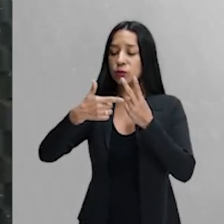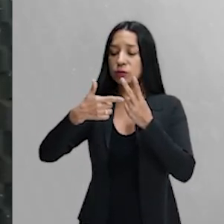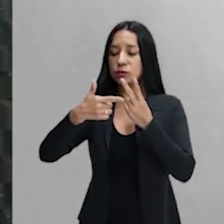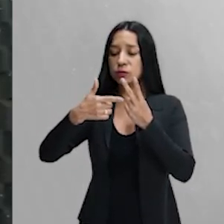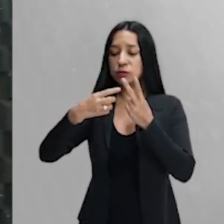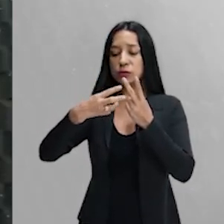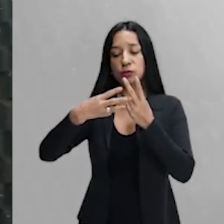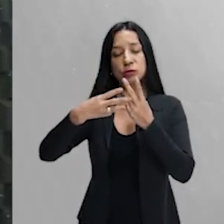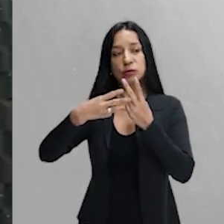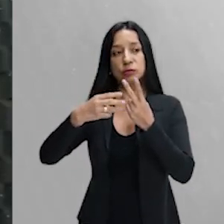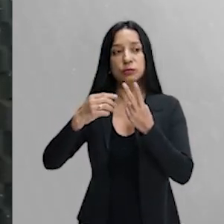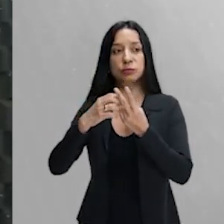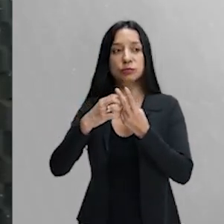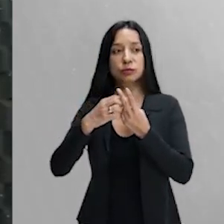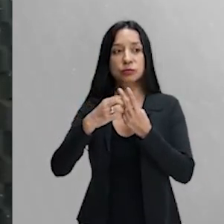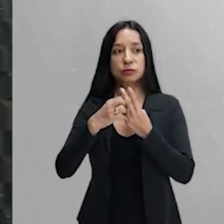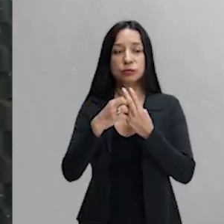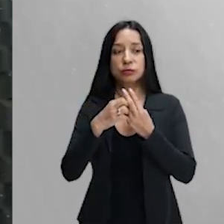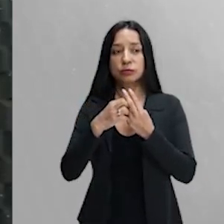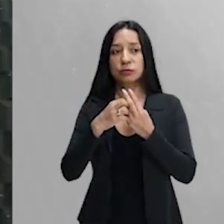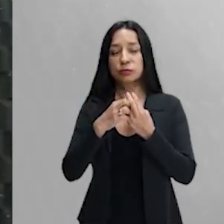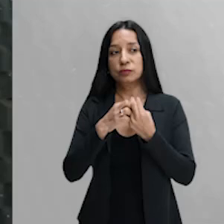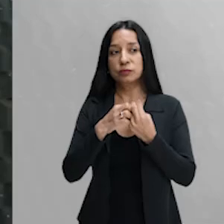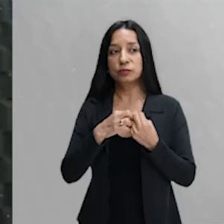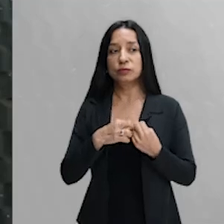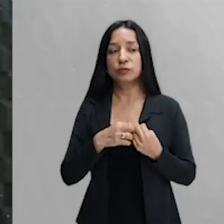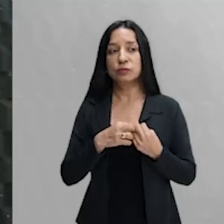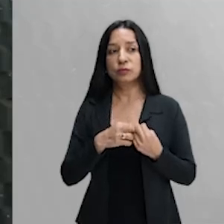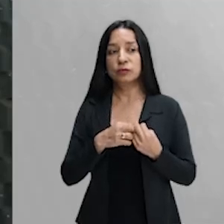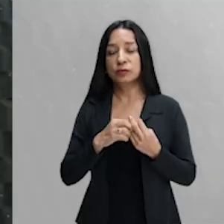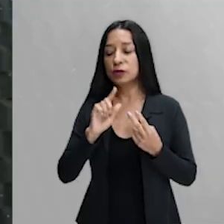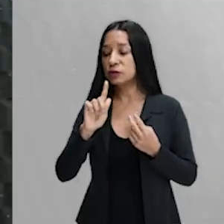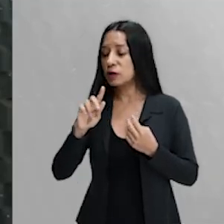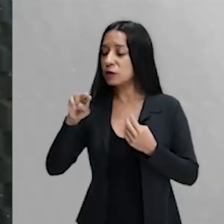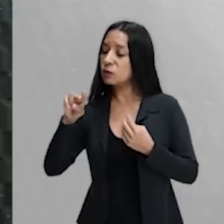Certo? Beleza, então está calculado o apótema da